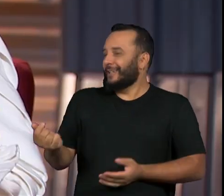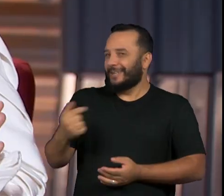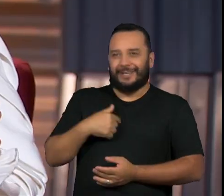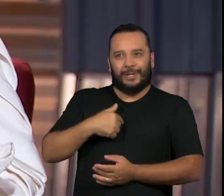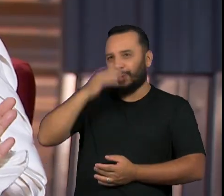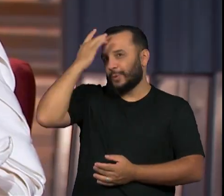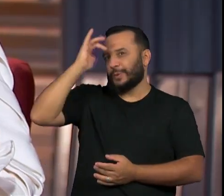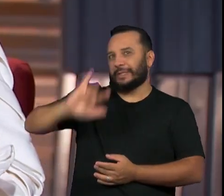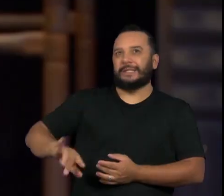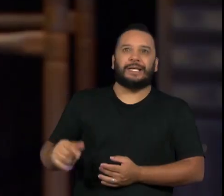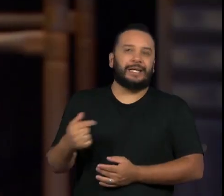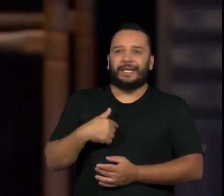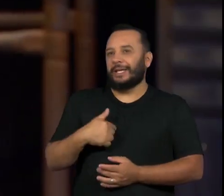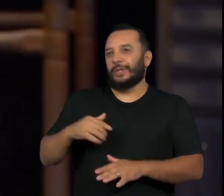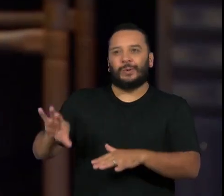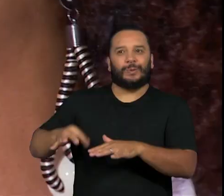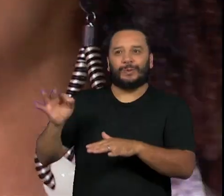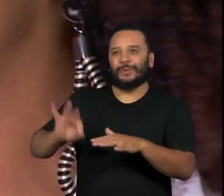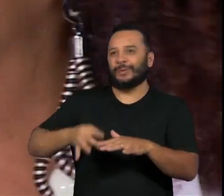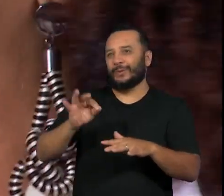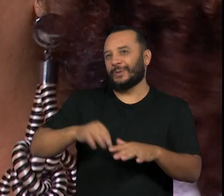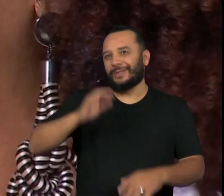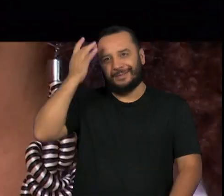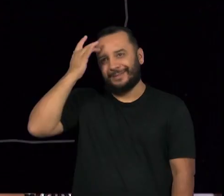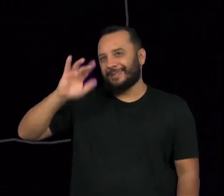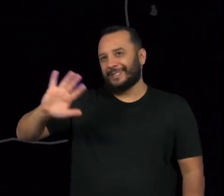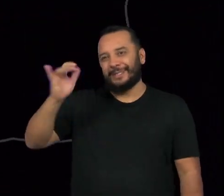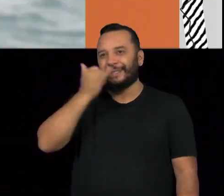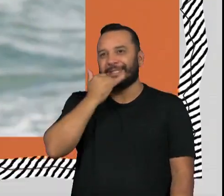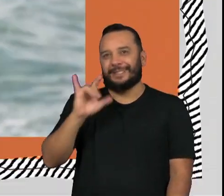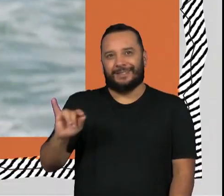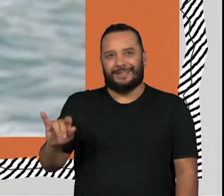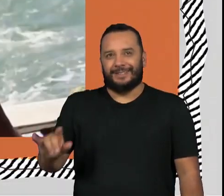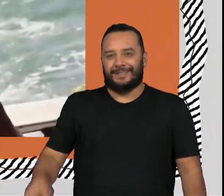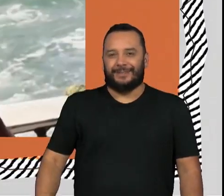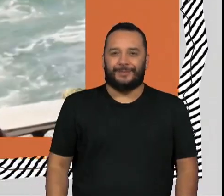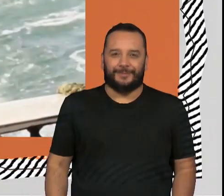me ajuda a costurar, nem a fazer renda.